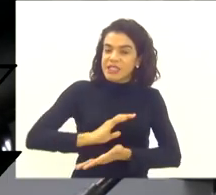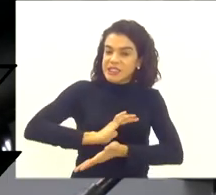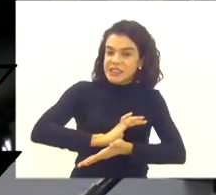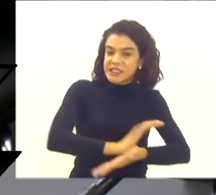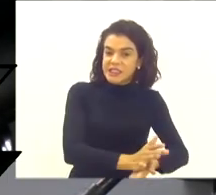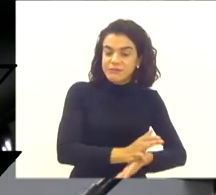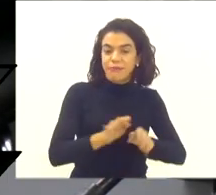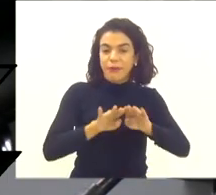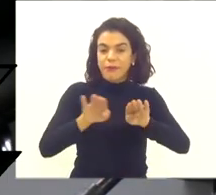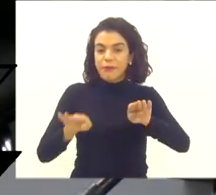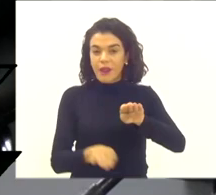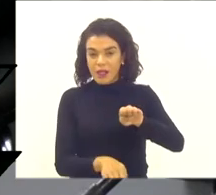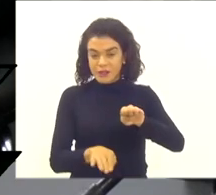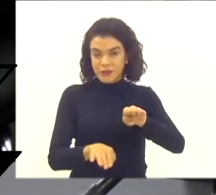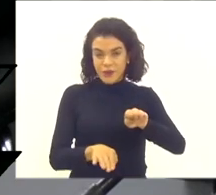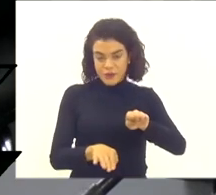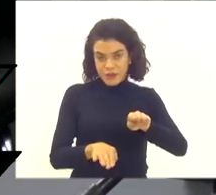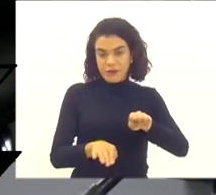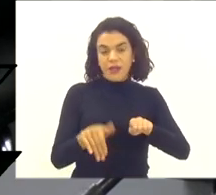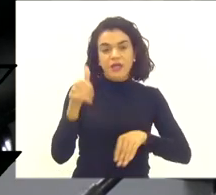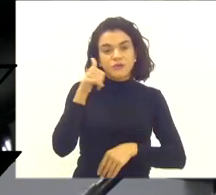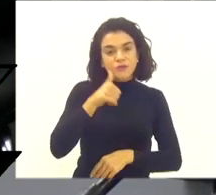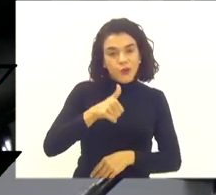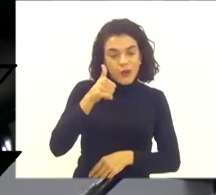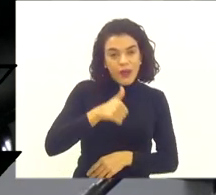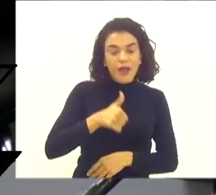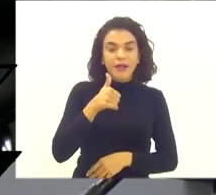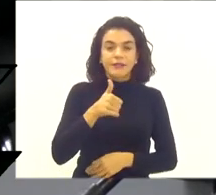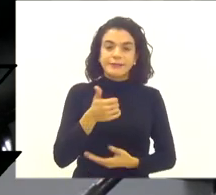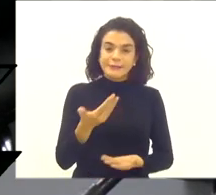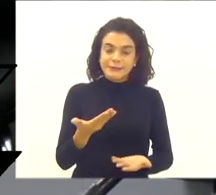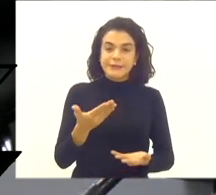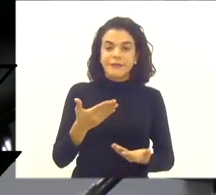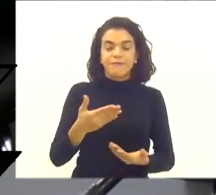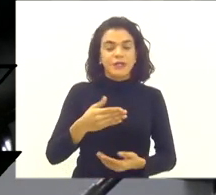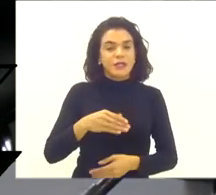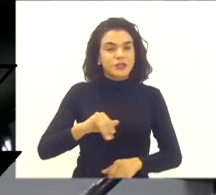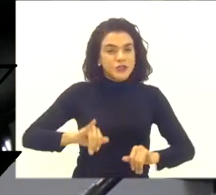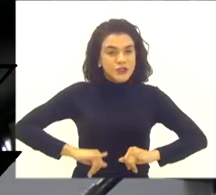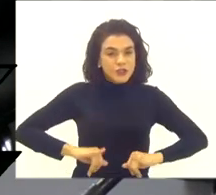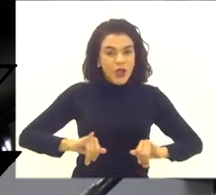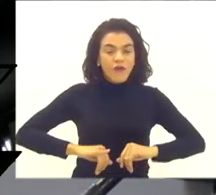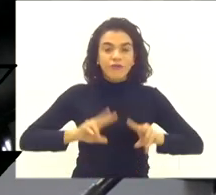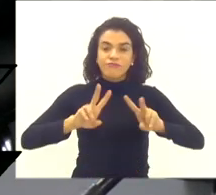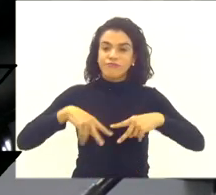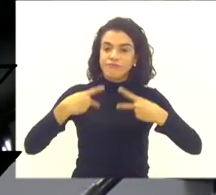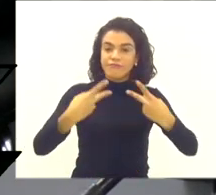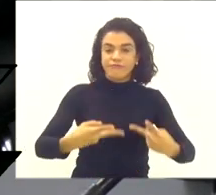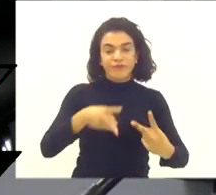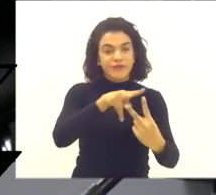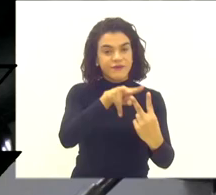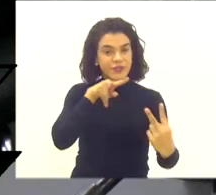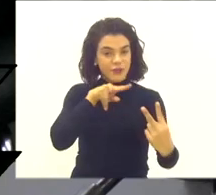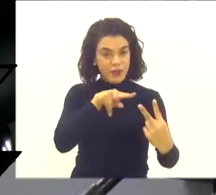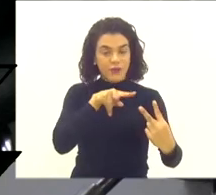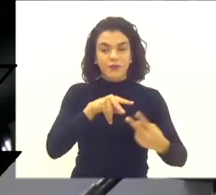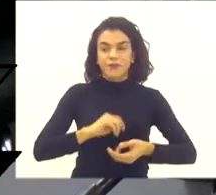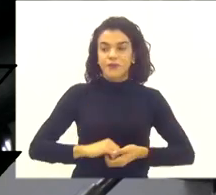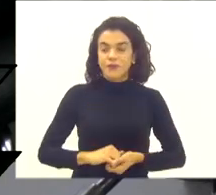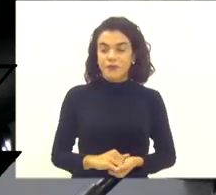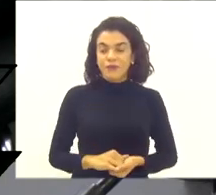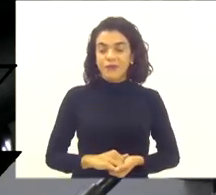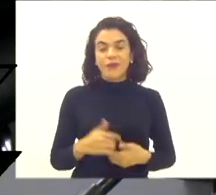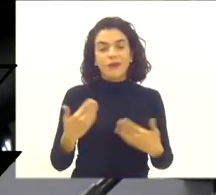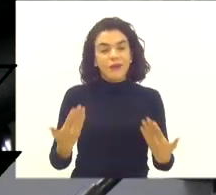e das desigualdades com que as mulheres que as mulheres sofrem transferida para o espaço virtual e